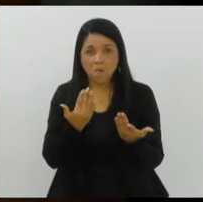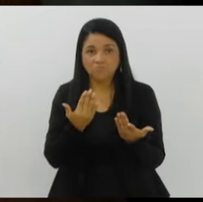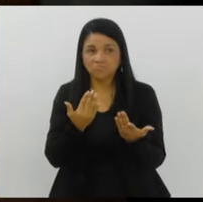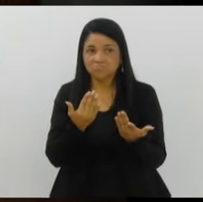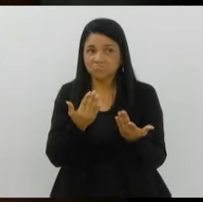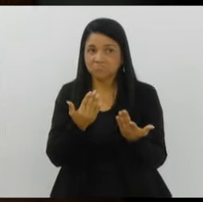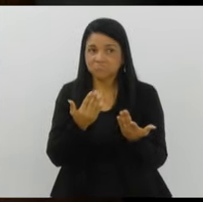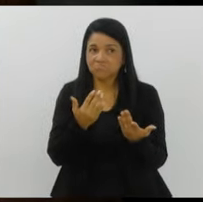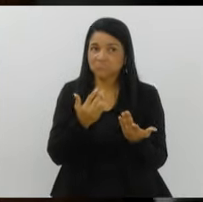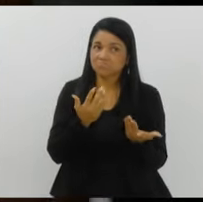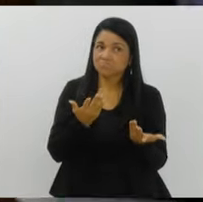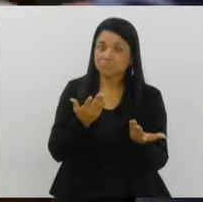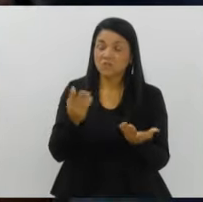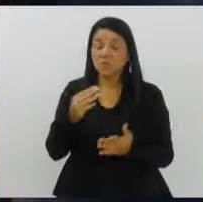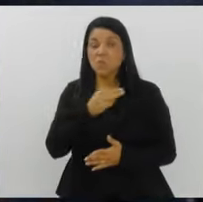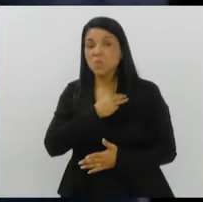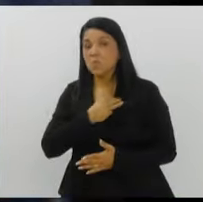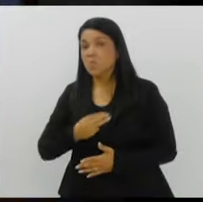E